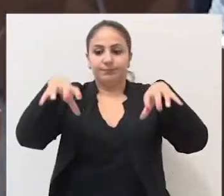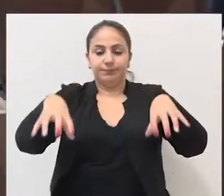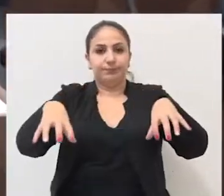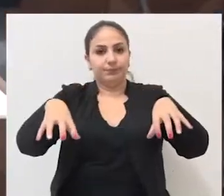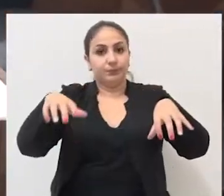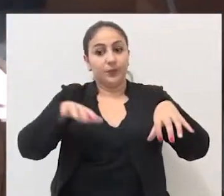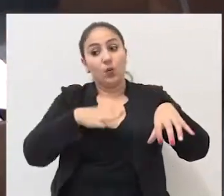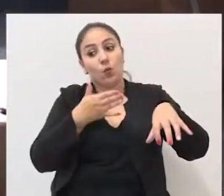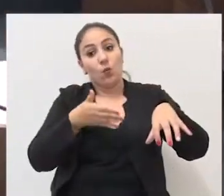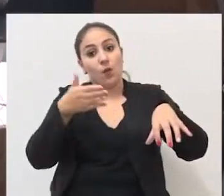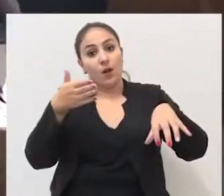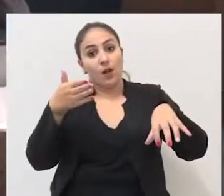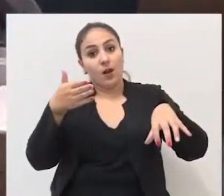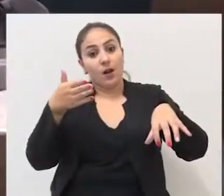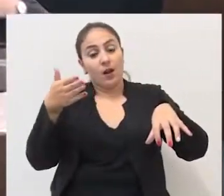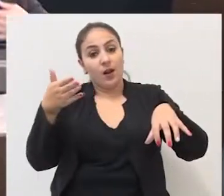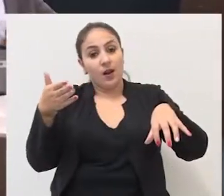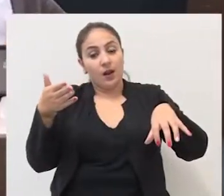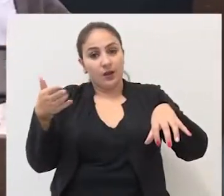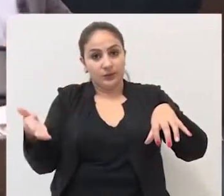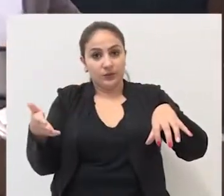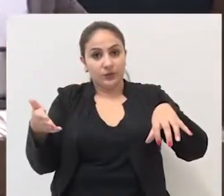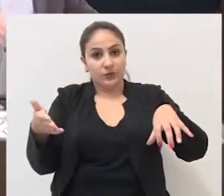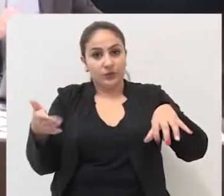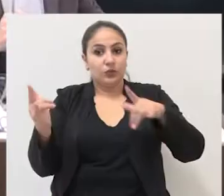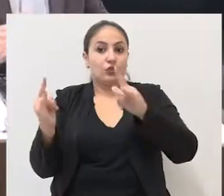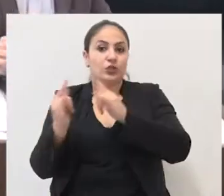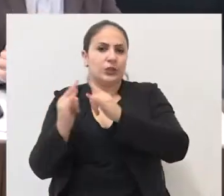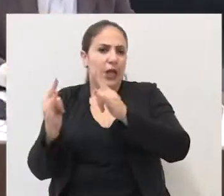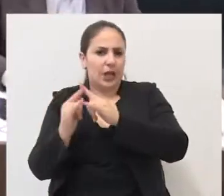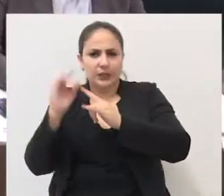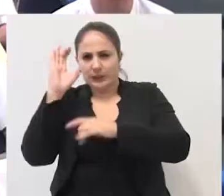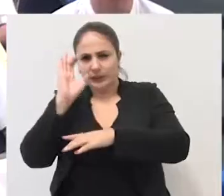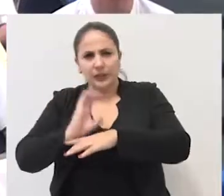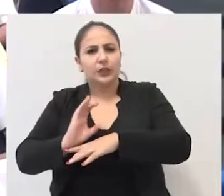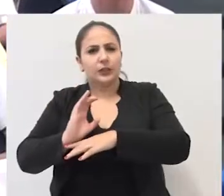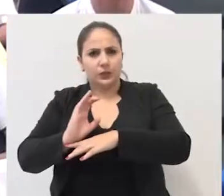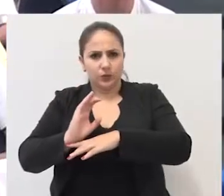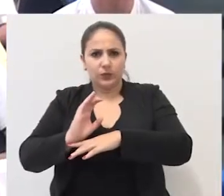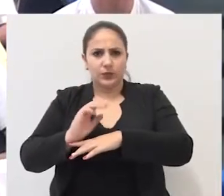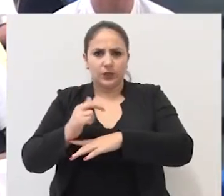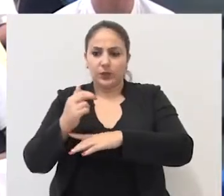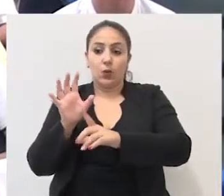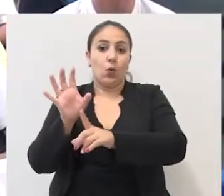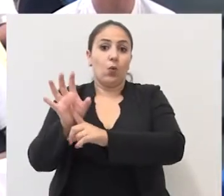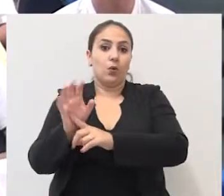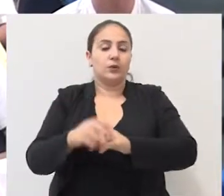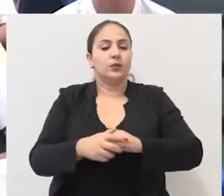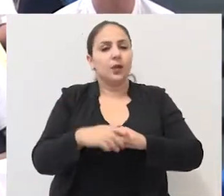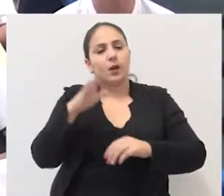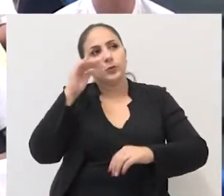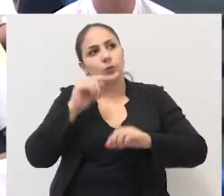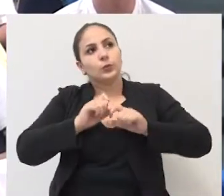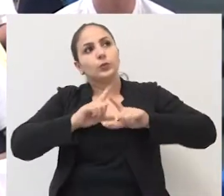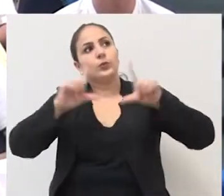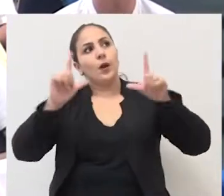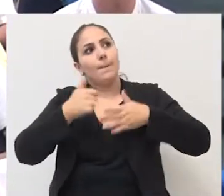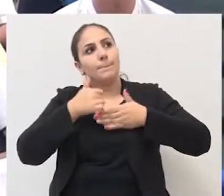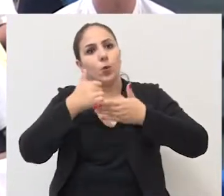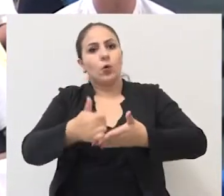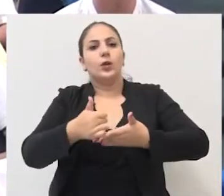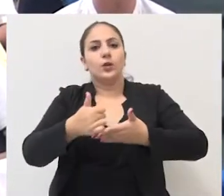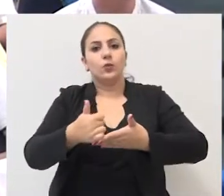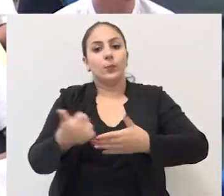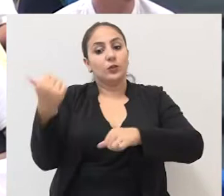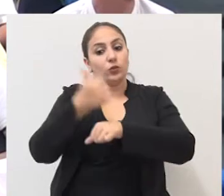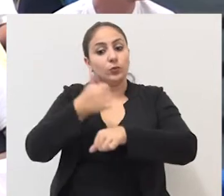dividido. De um lado, entidades e cidadãos conservadores assistiram às manifestações com cartazes de apoio